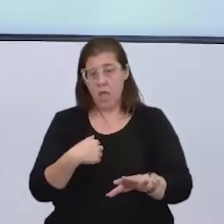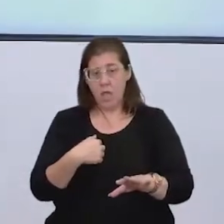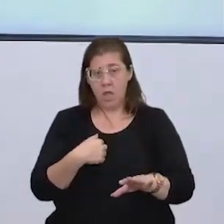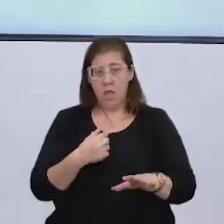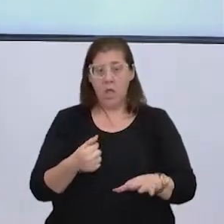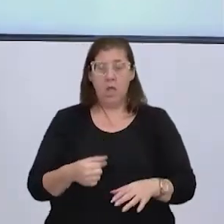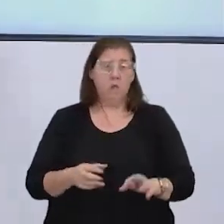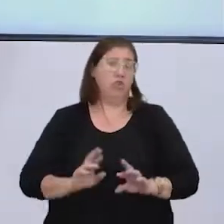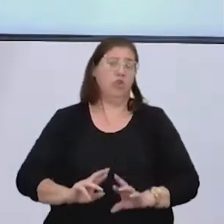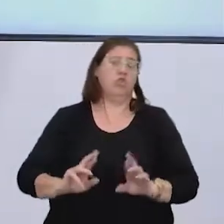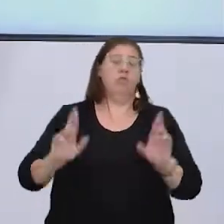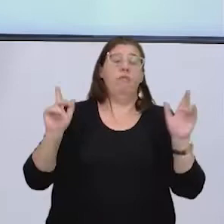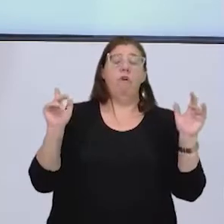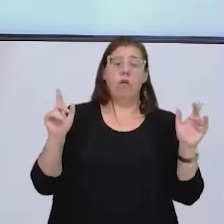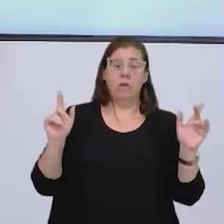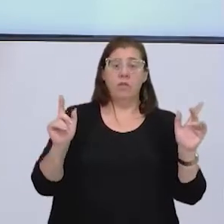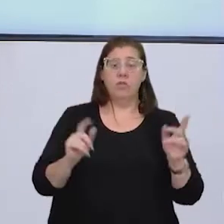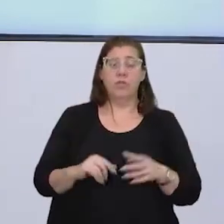da curva.